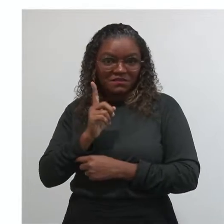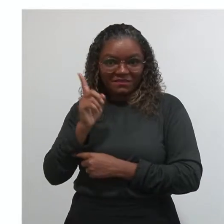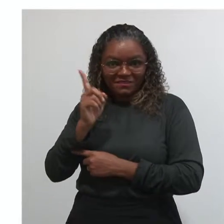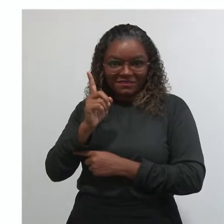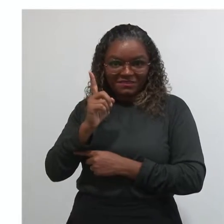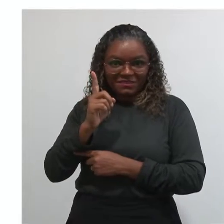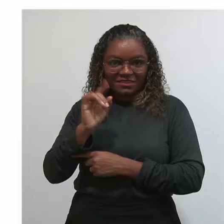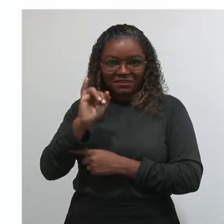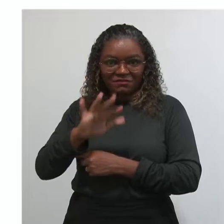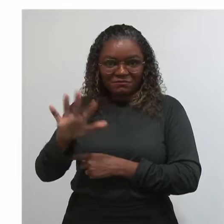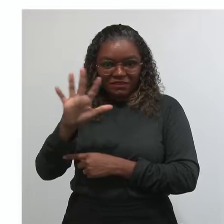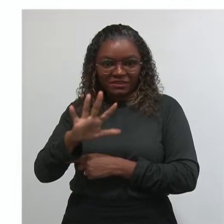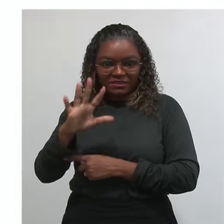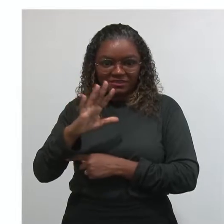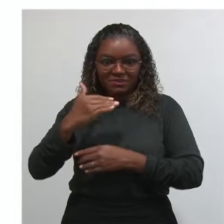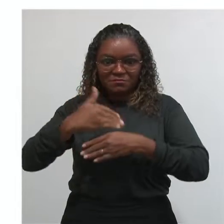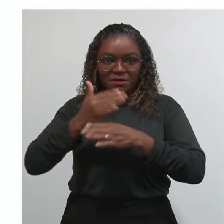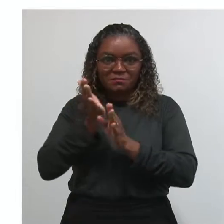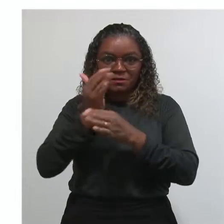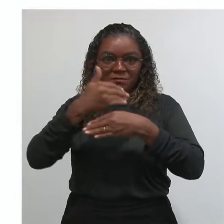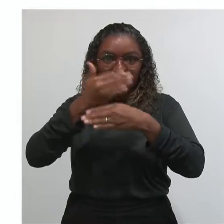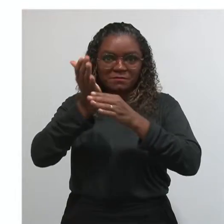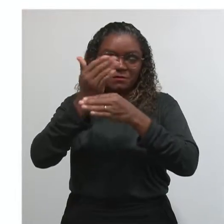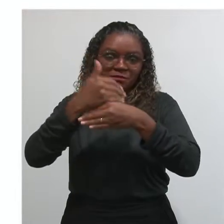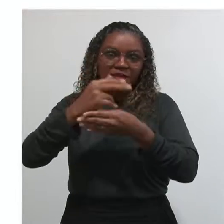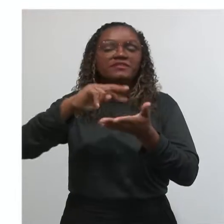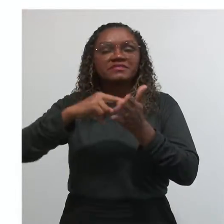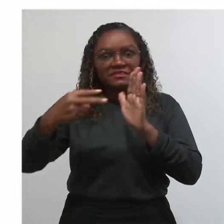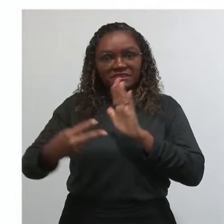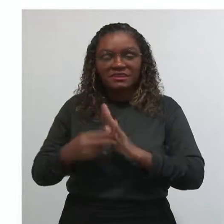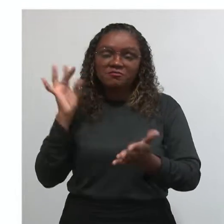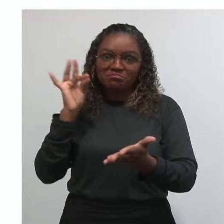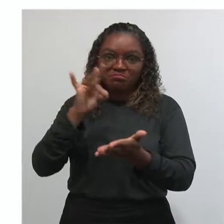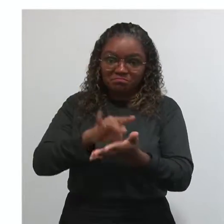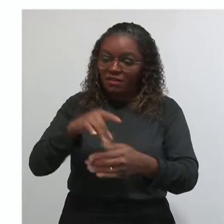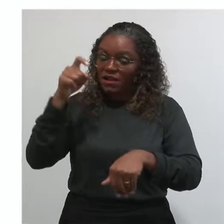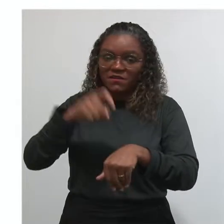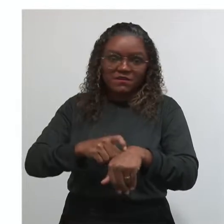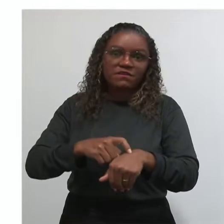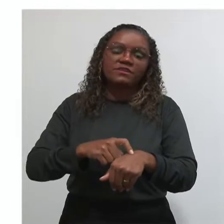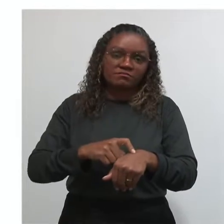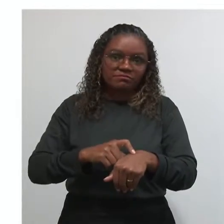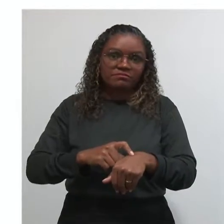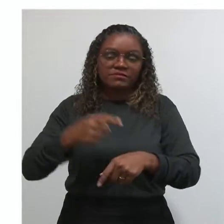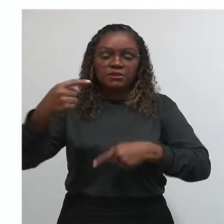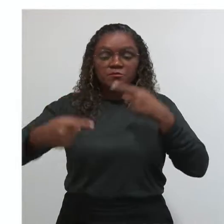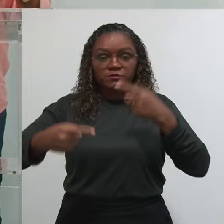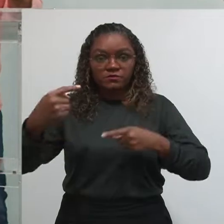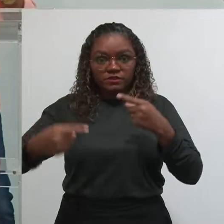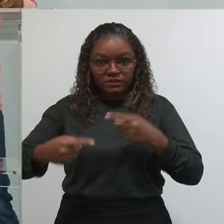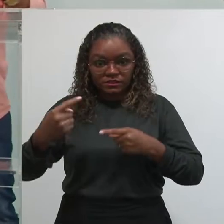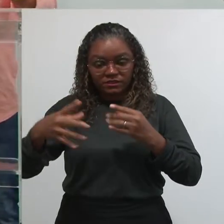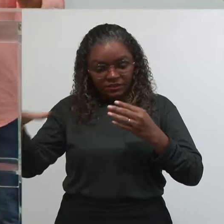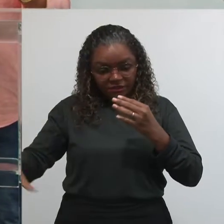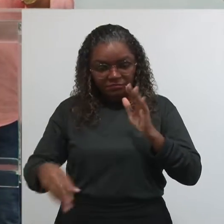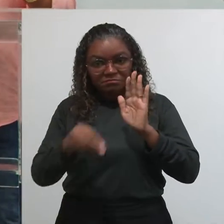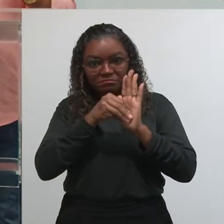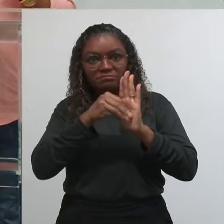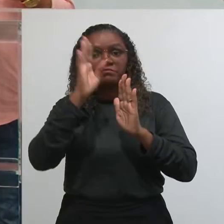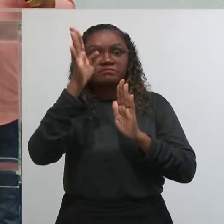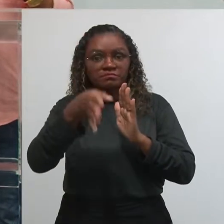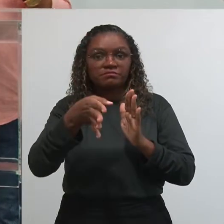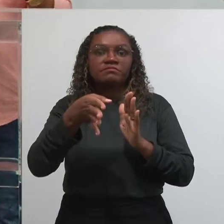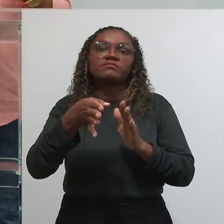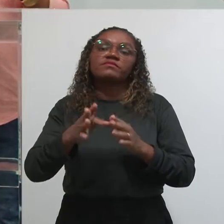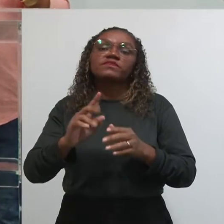os tijolinhos. É fazer com que a política aconteça, né? É fazer com que a política ela seja de fato implementada, ela